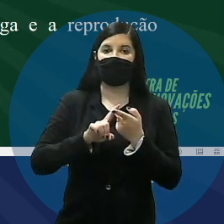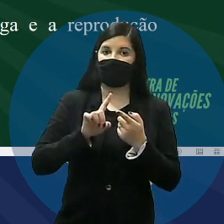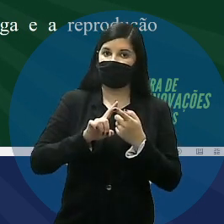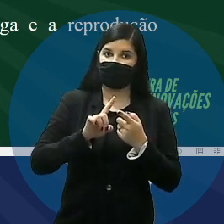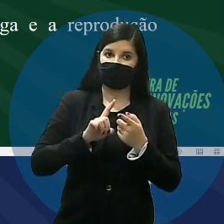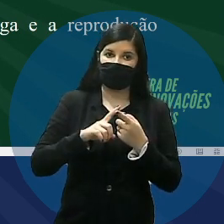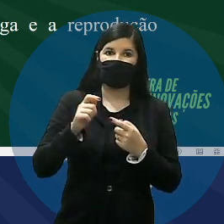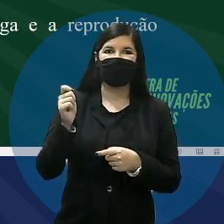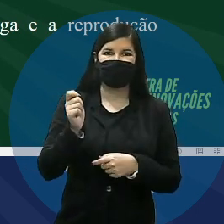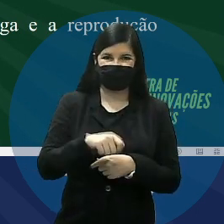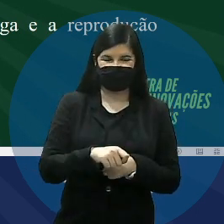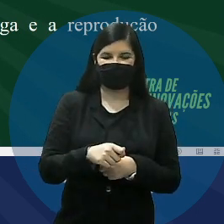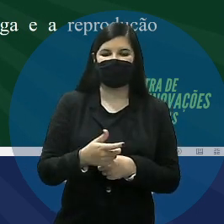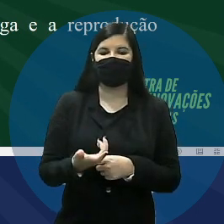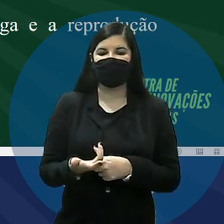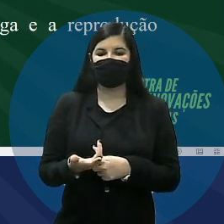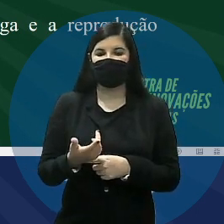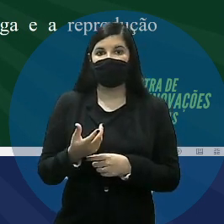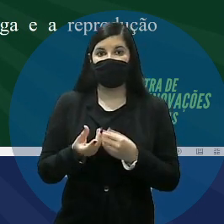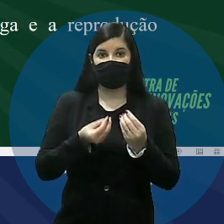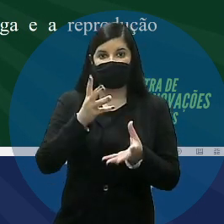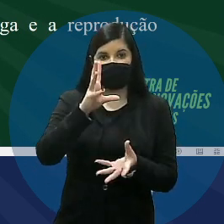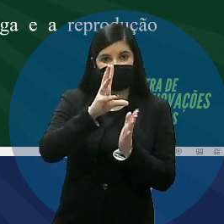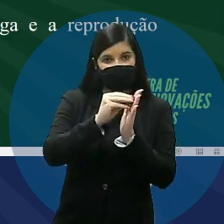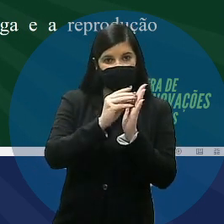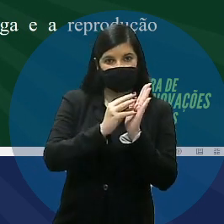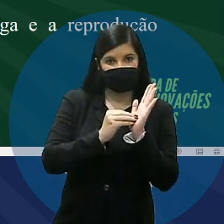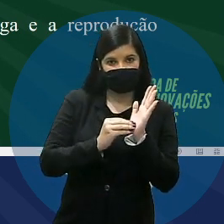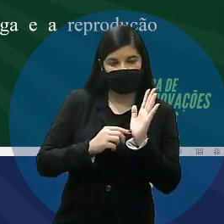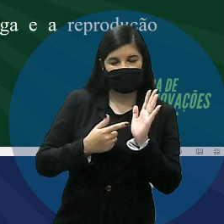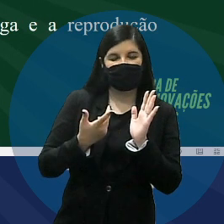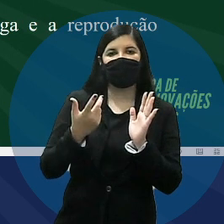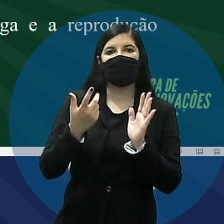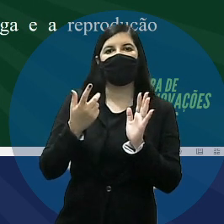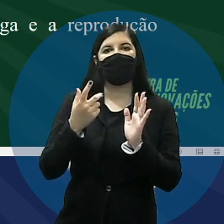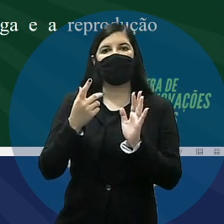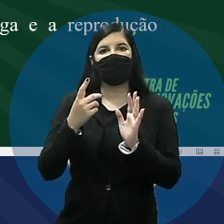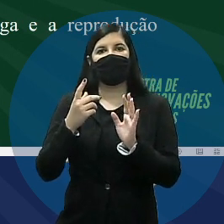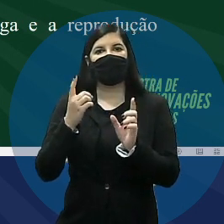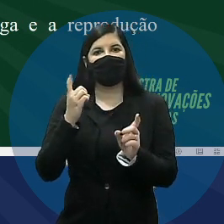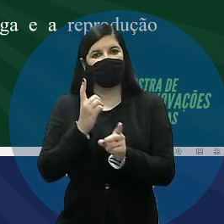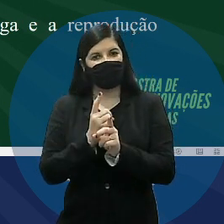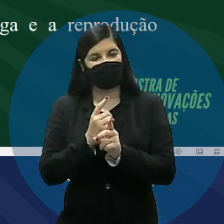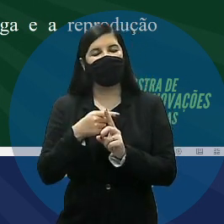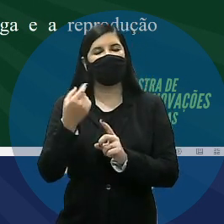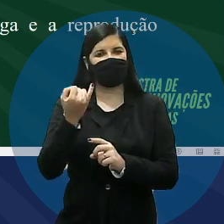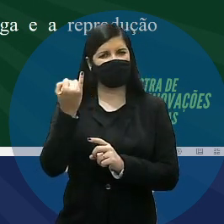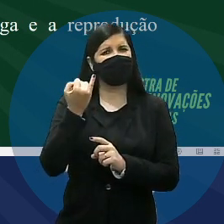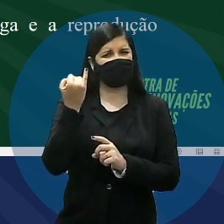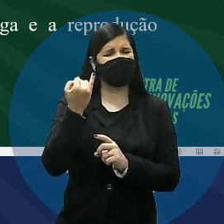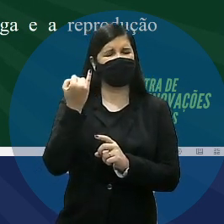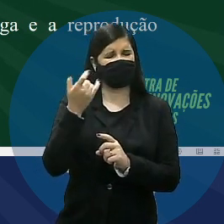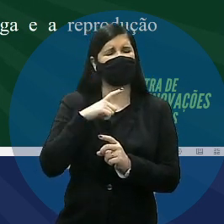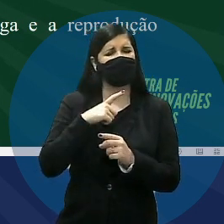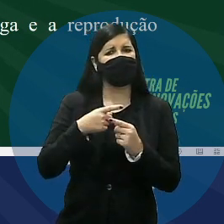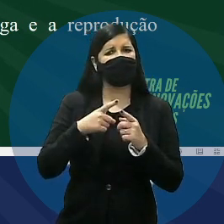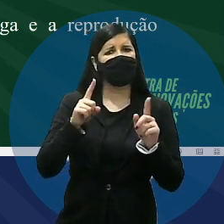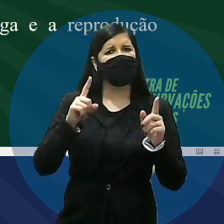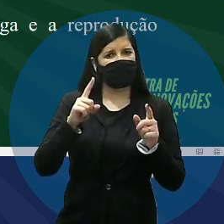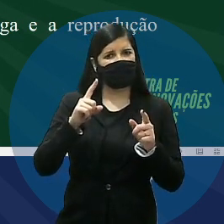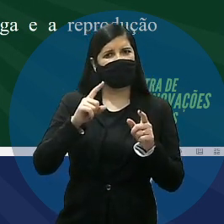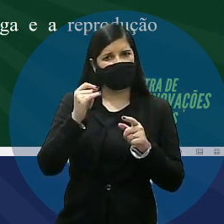possibilitou desmistificar um ponto bem importante, que é o estereótipo sobre o